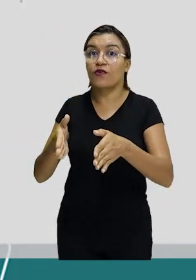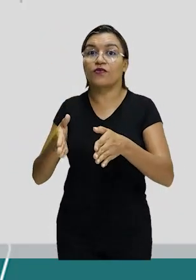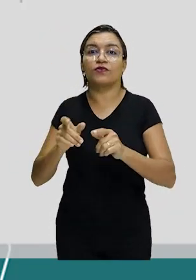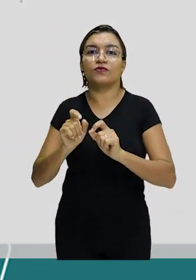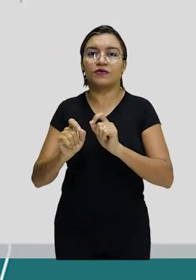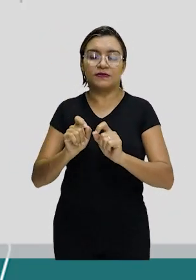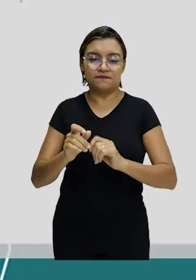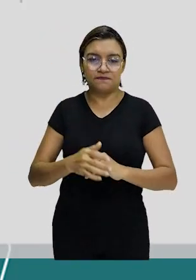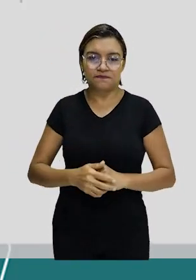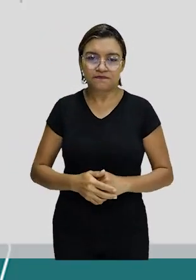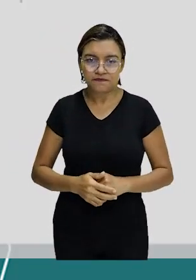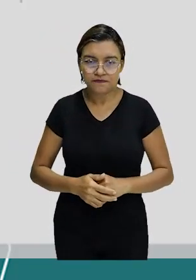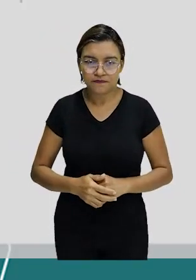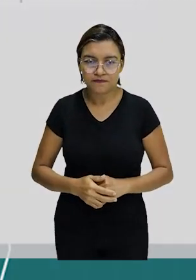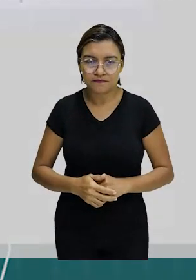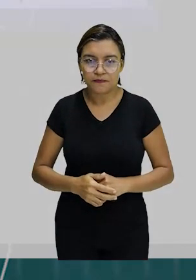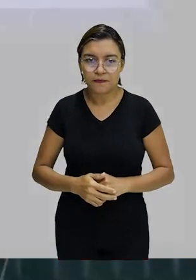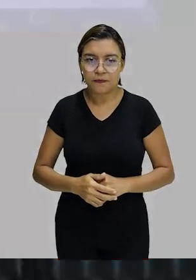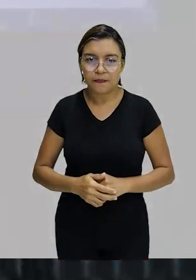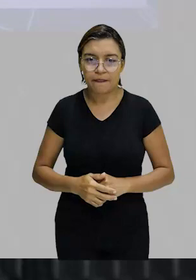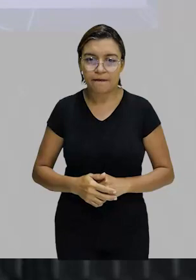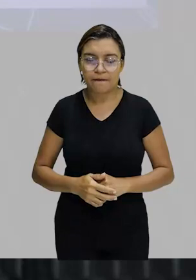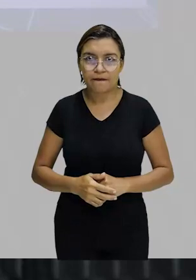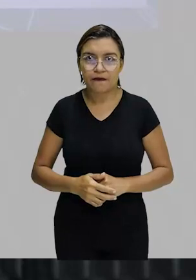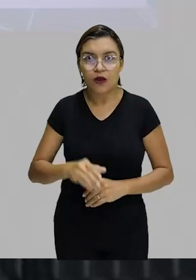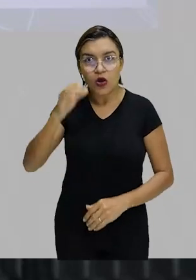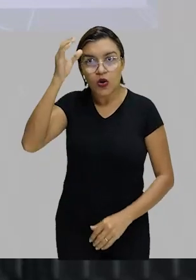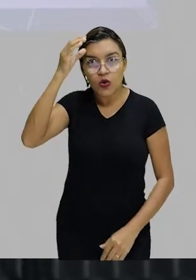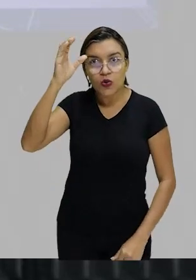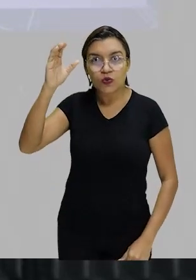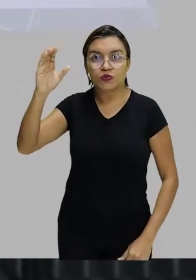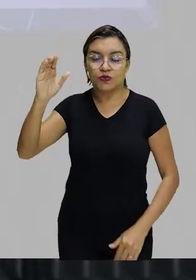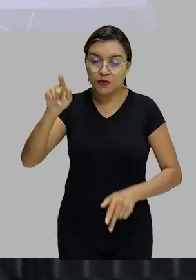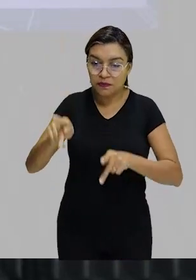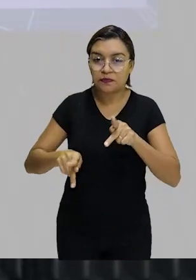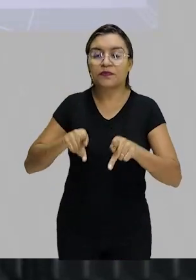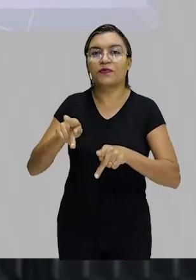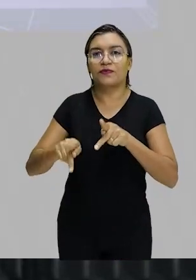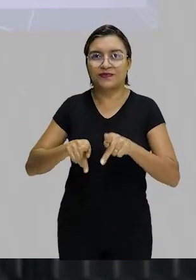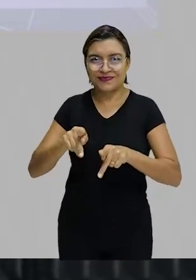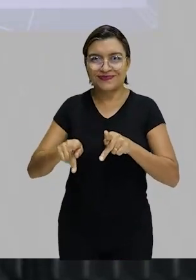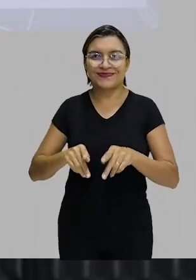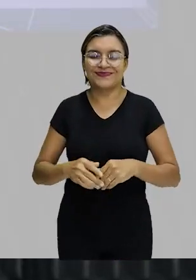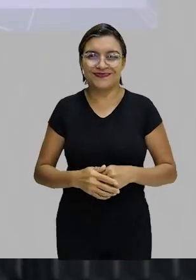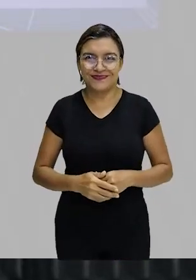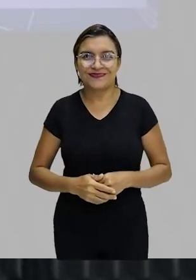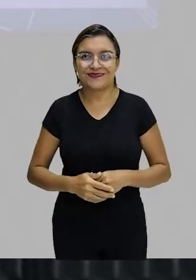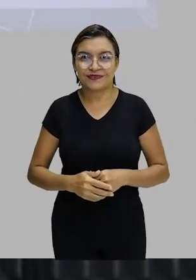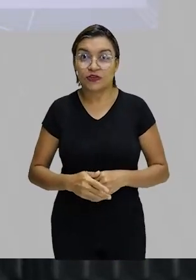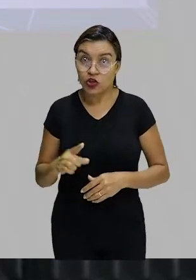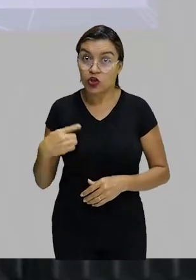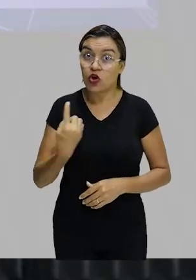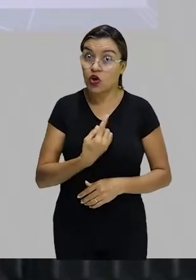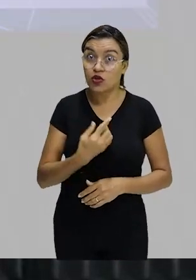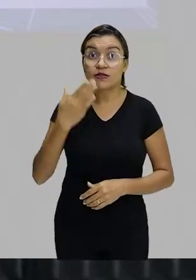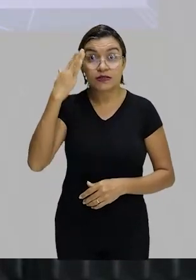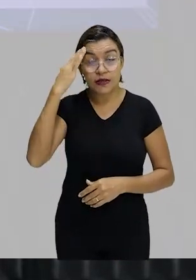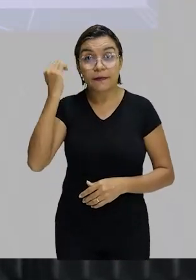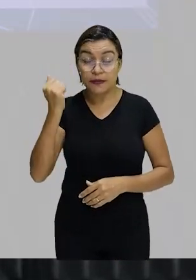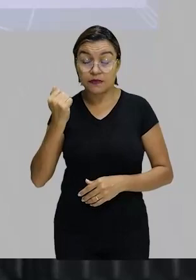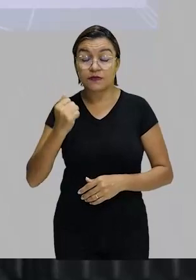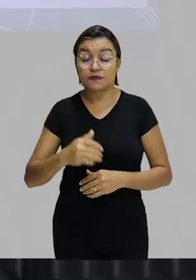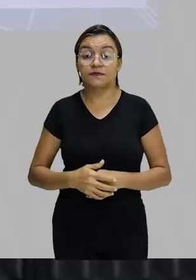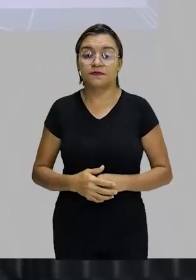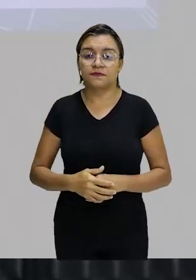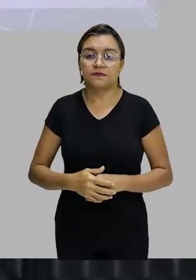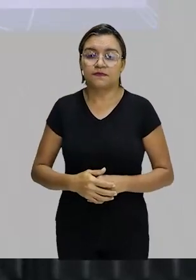culture. Pop culture nada mais é do que cultura popular, cultura do povo, como a gente comumente utiliza,